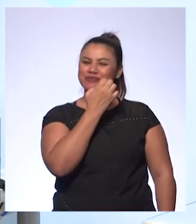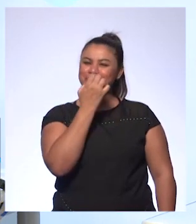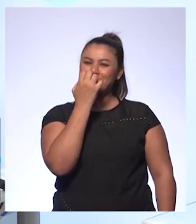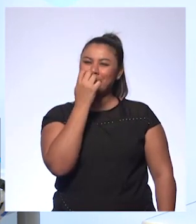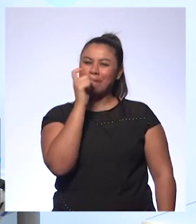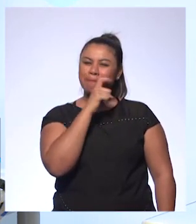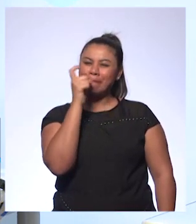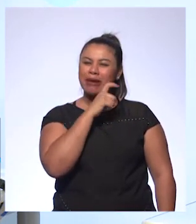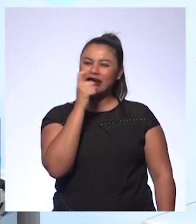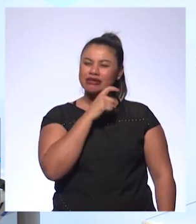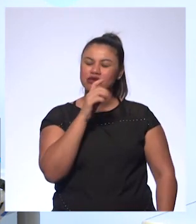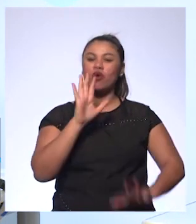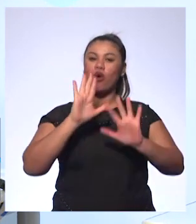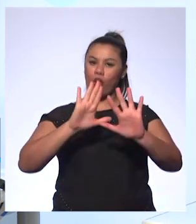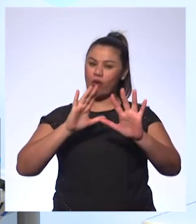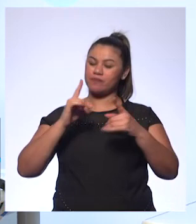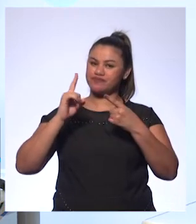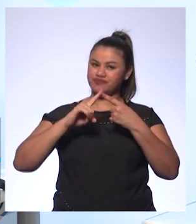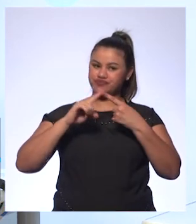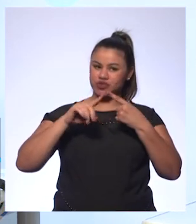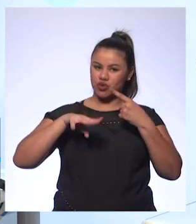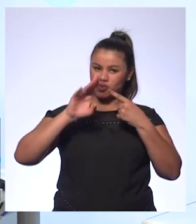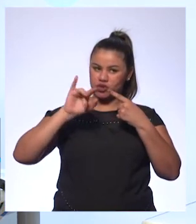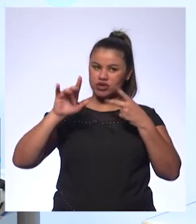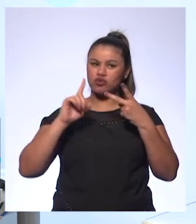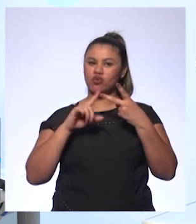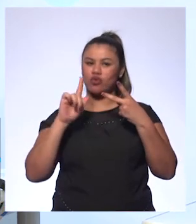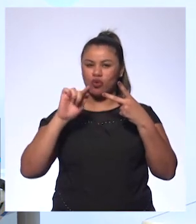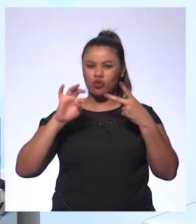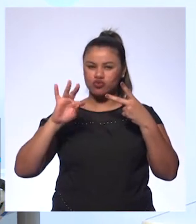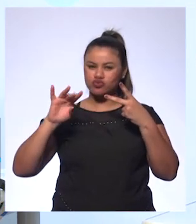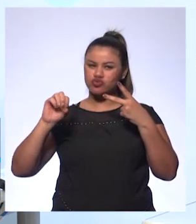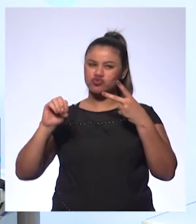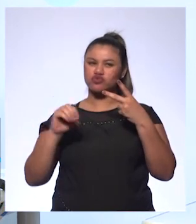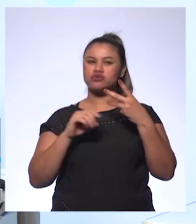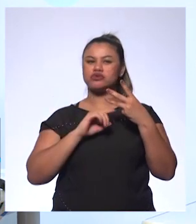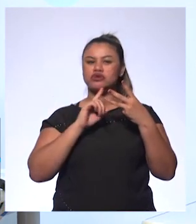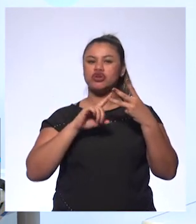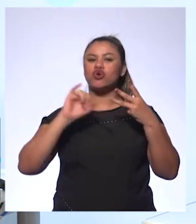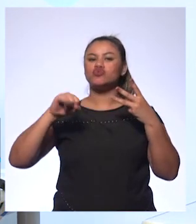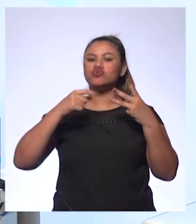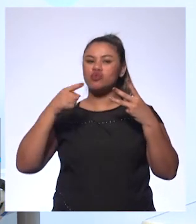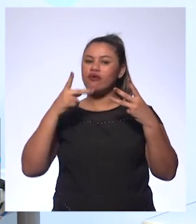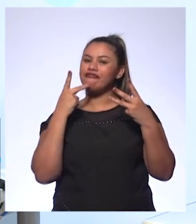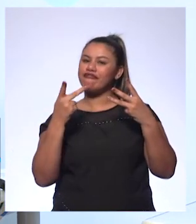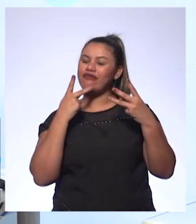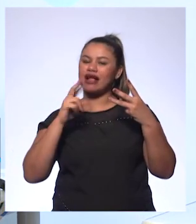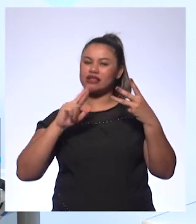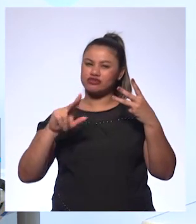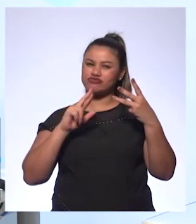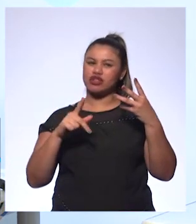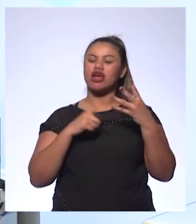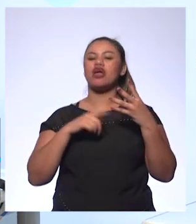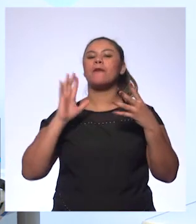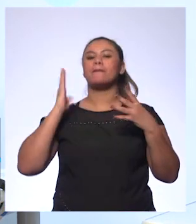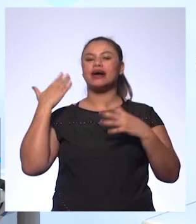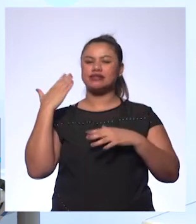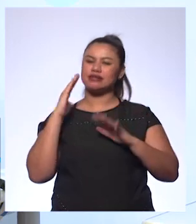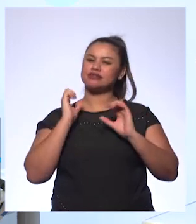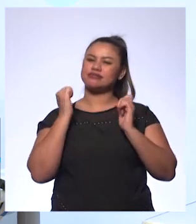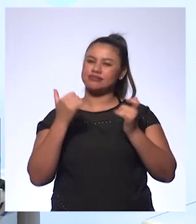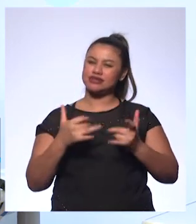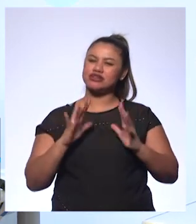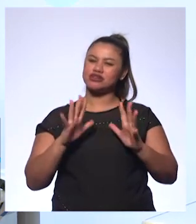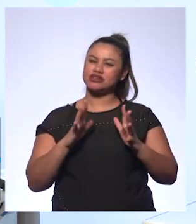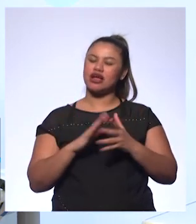começa com eu ficar mais fácil tem futuro com Going to tem uma aula do João que ele explica a diferença de ver infantil Eu também já expliquei nessas